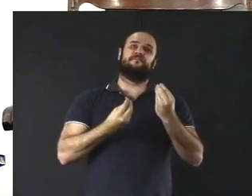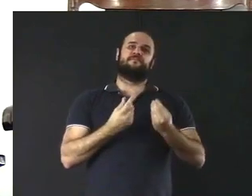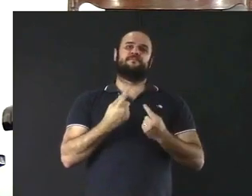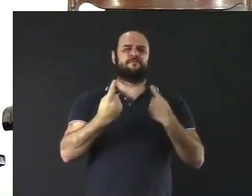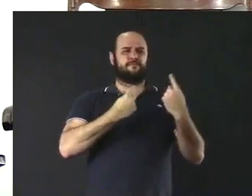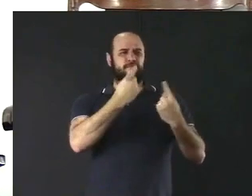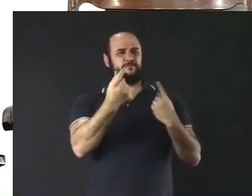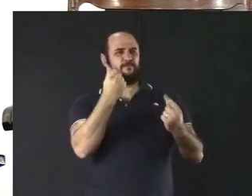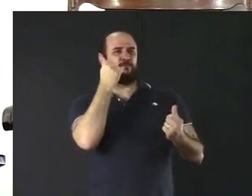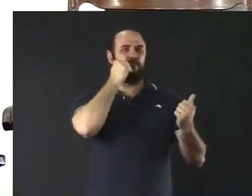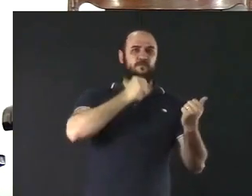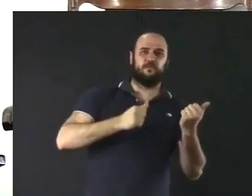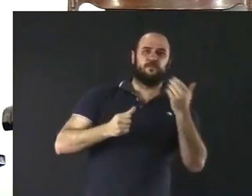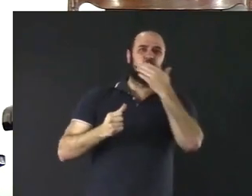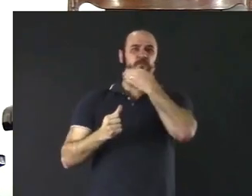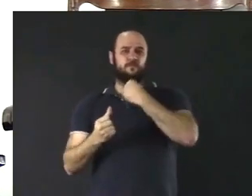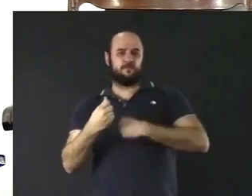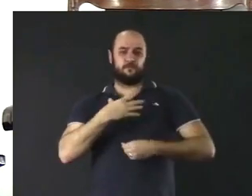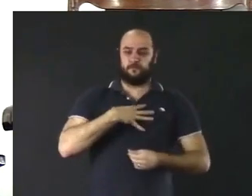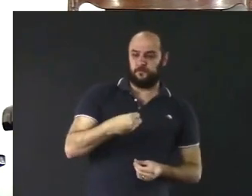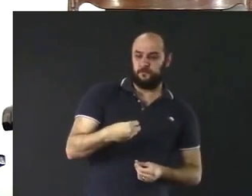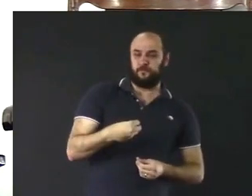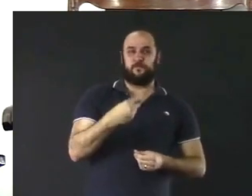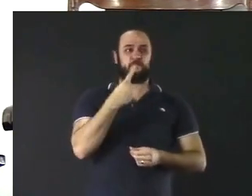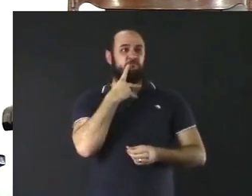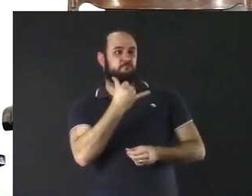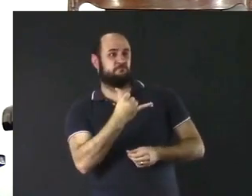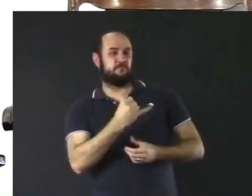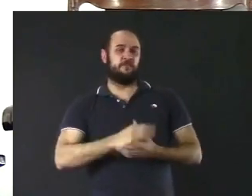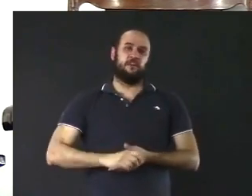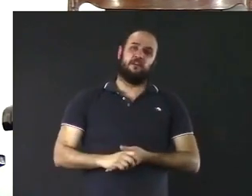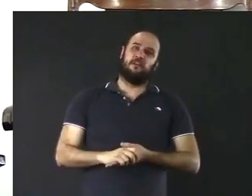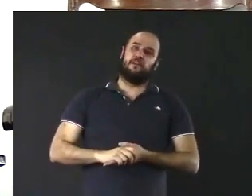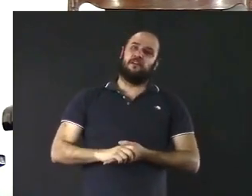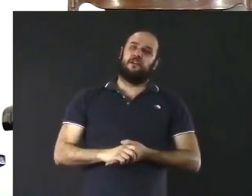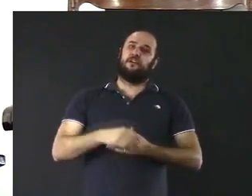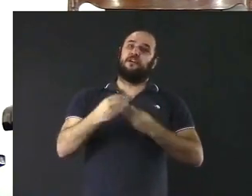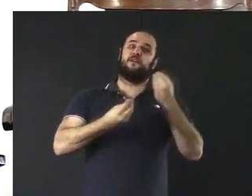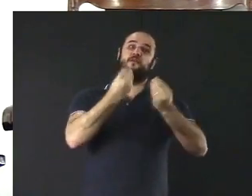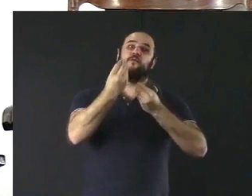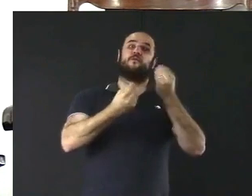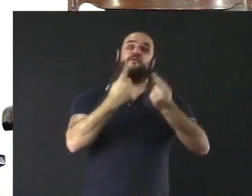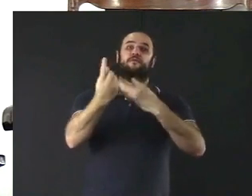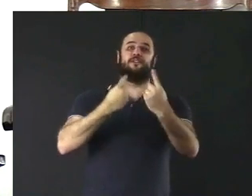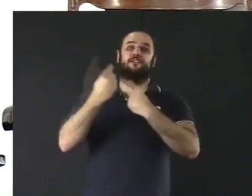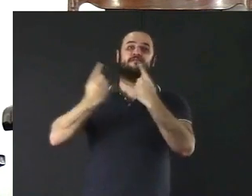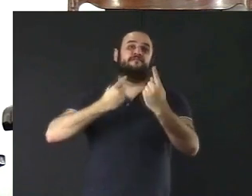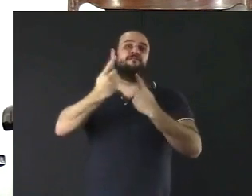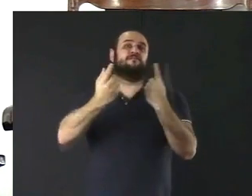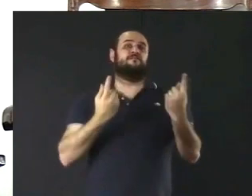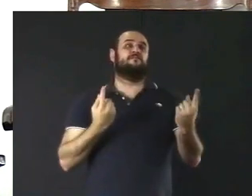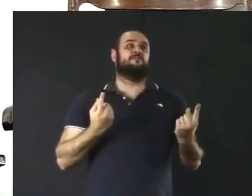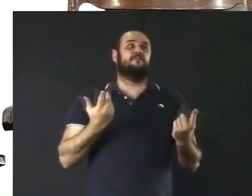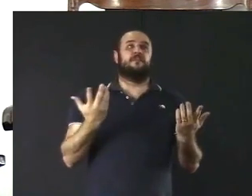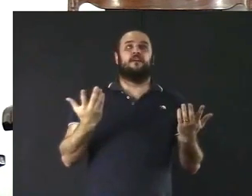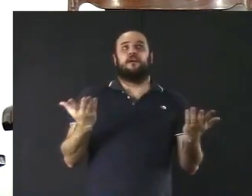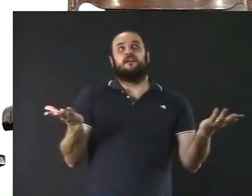entre esposa, esposo, filhos, pais? Como você está se relacionando com